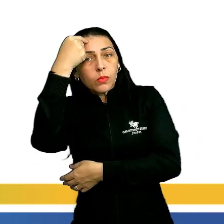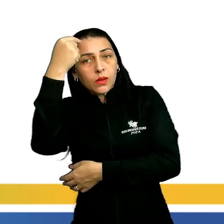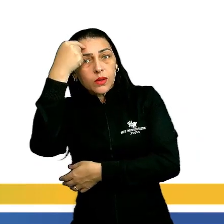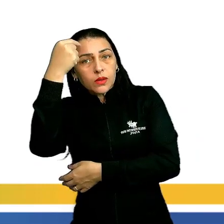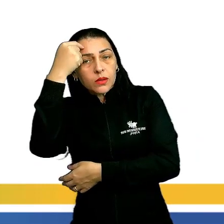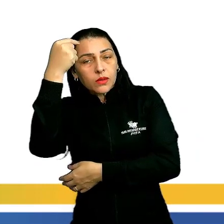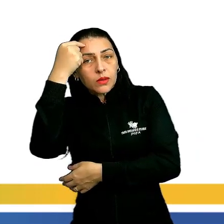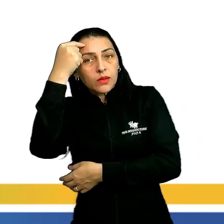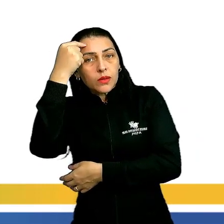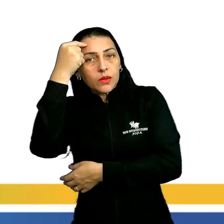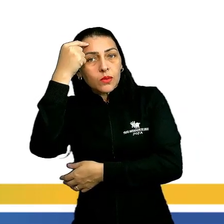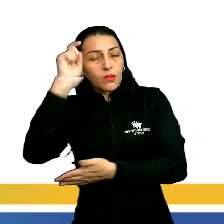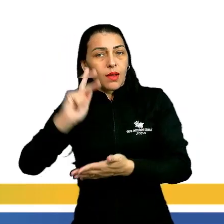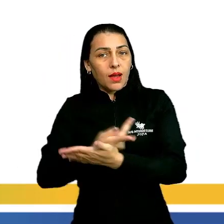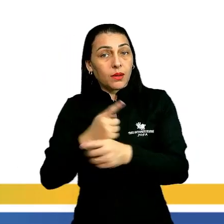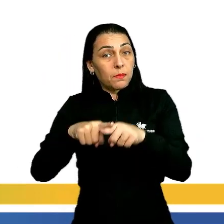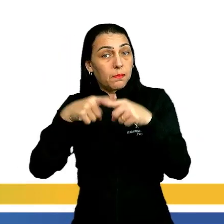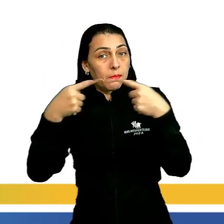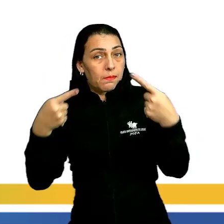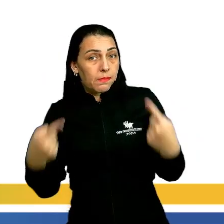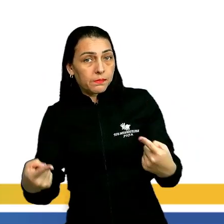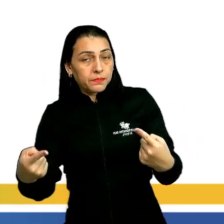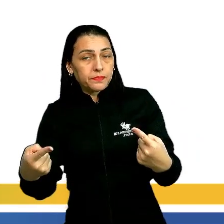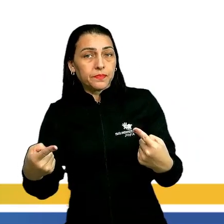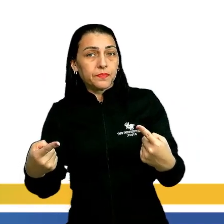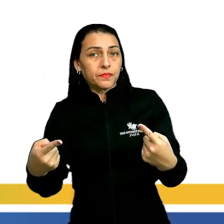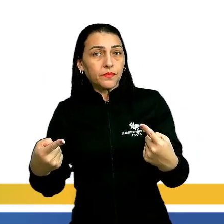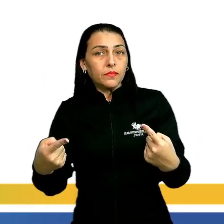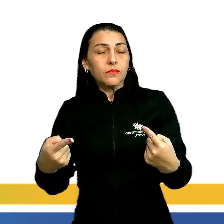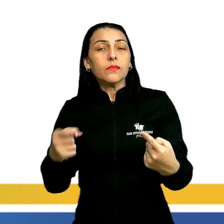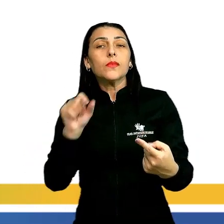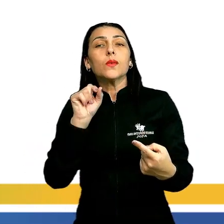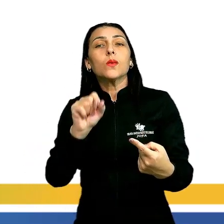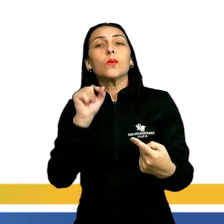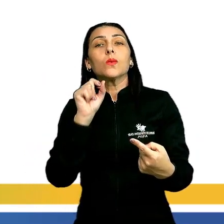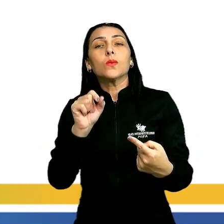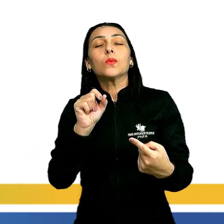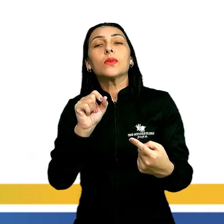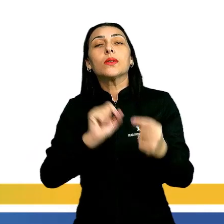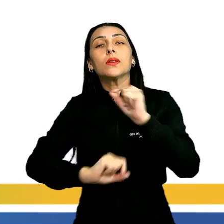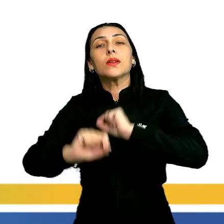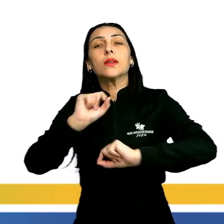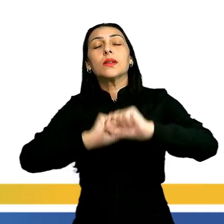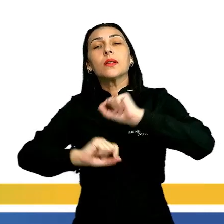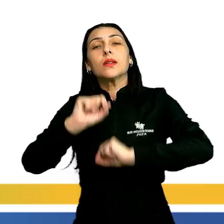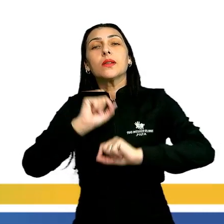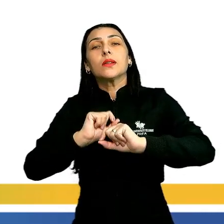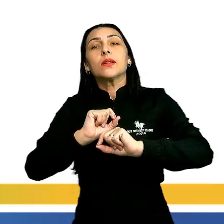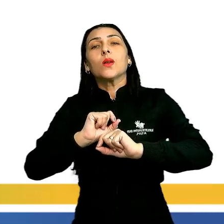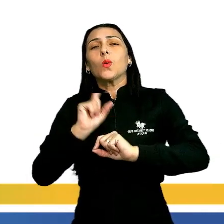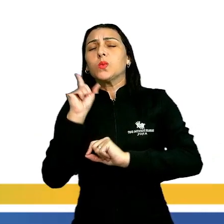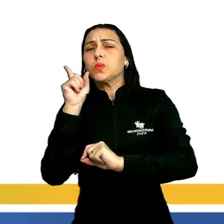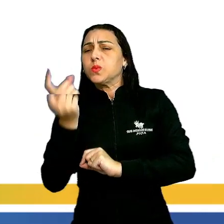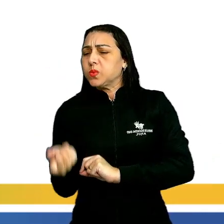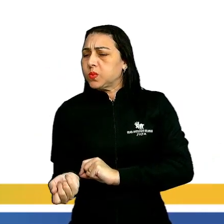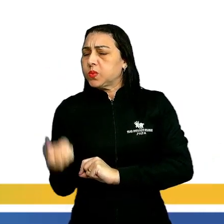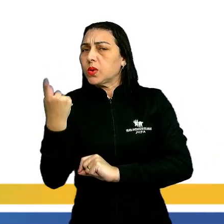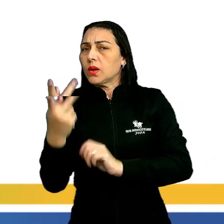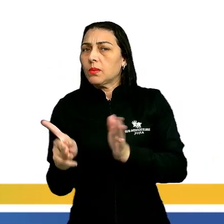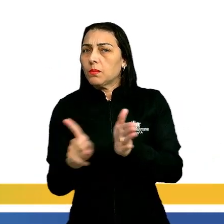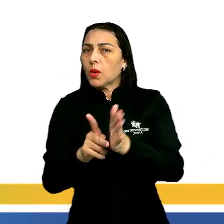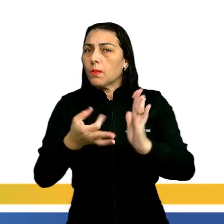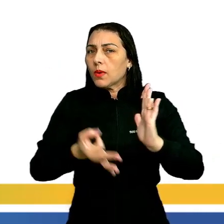raciocínio inepto. Mas, quando o que ficou de parte foi algo de estranho à